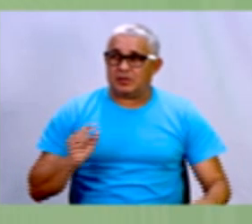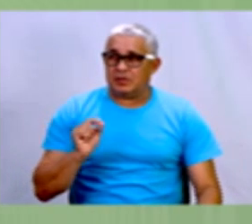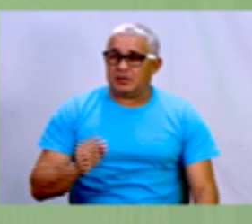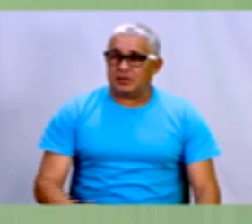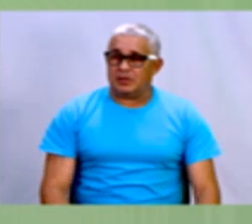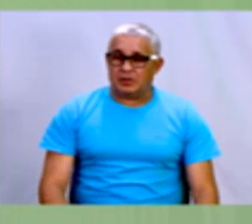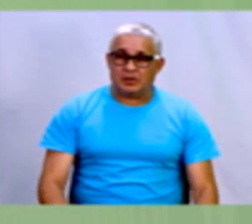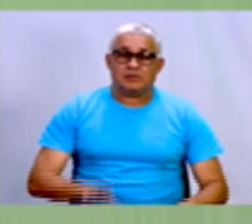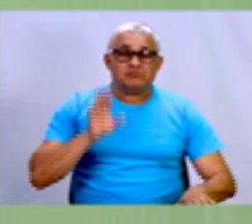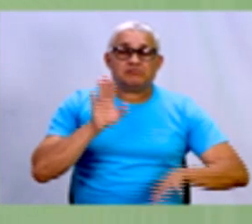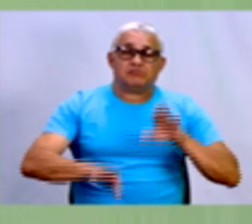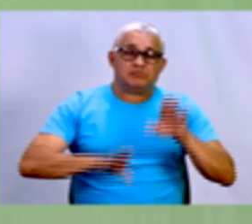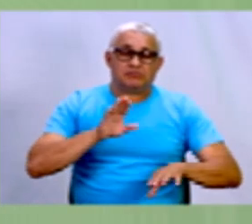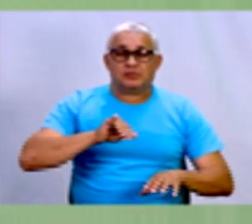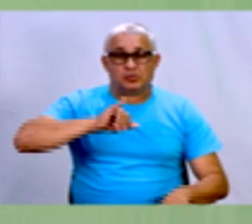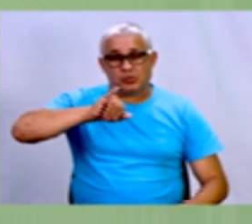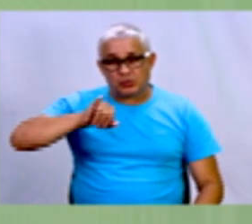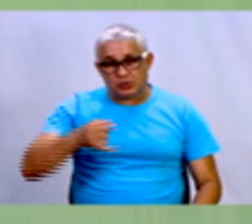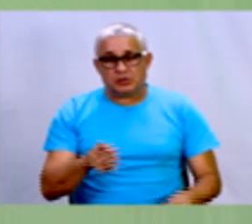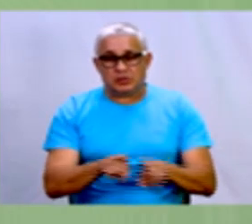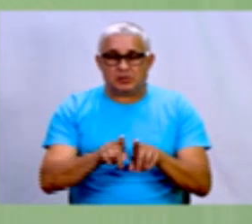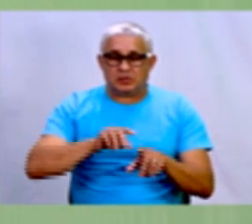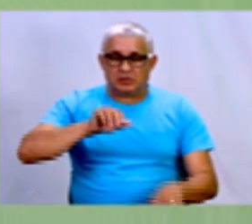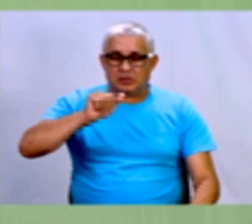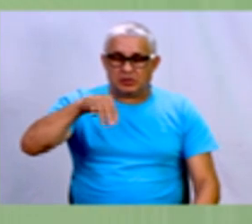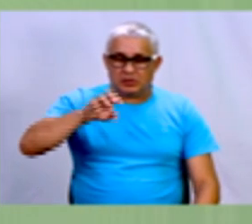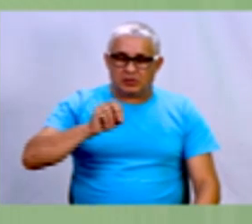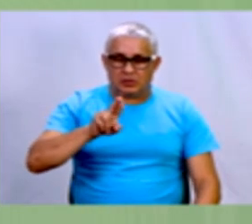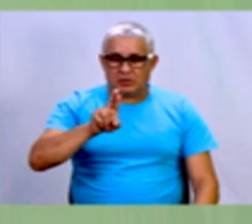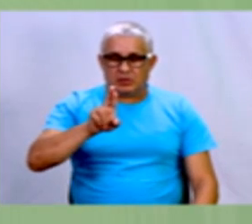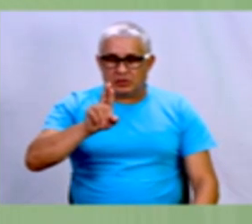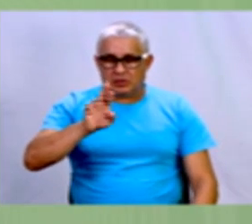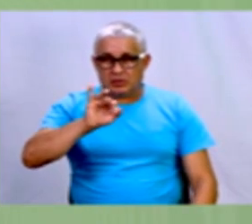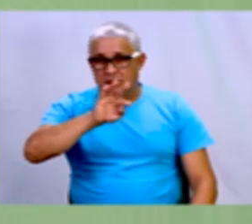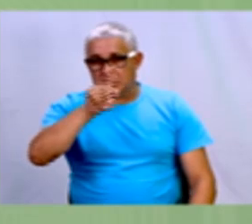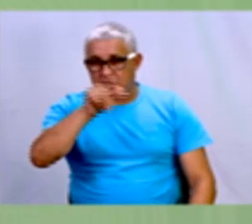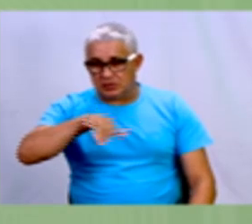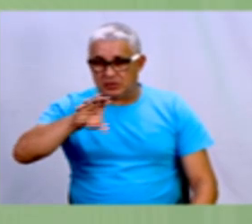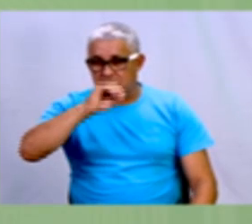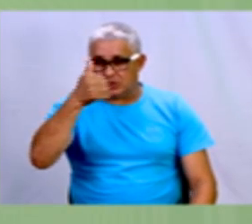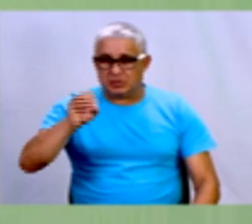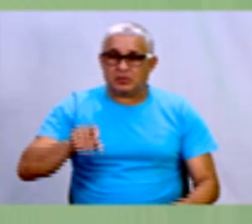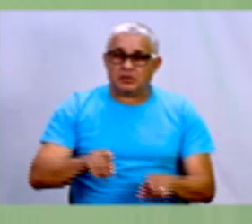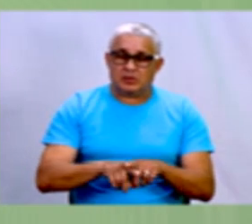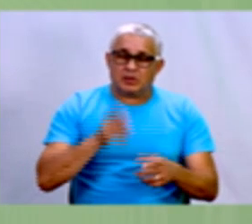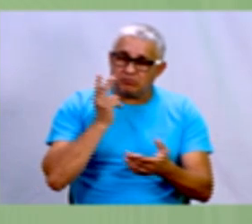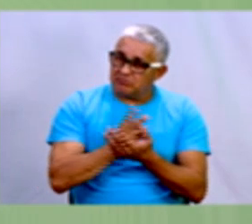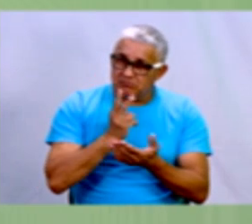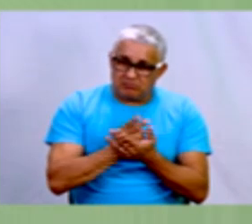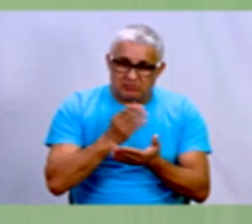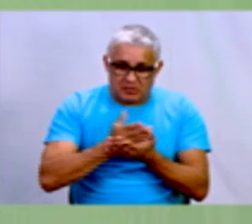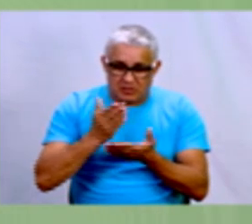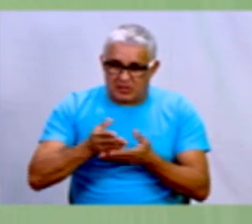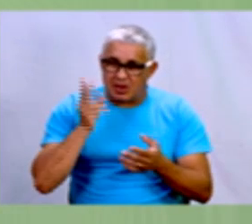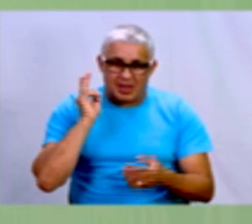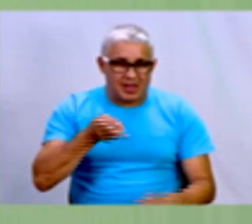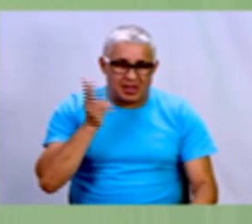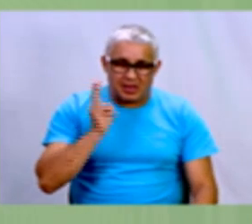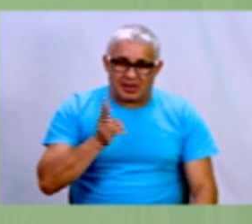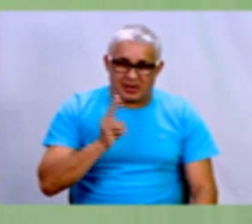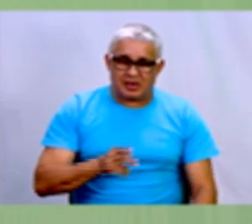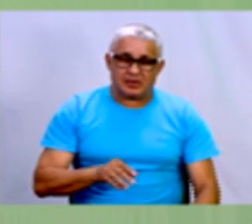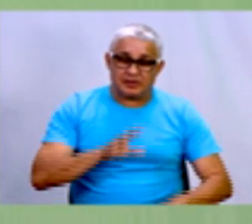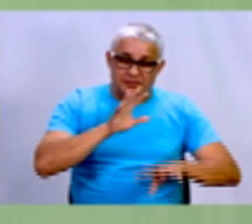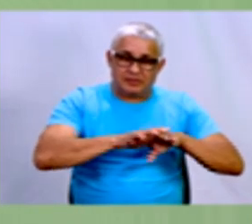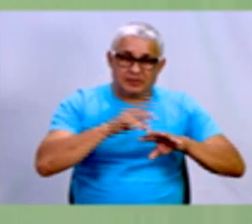ficar variando aí entre juros e amortização, mas o valor da parcela vai ser sempre a mesma quando a gente está falando de tabela price,